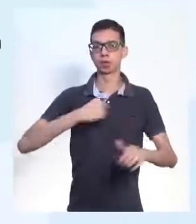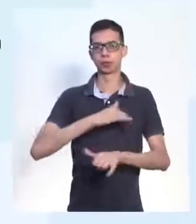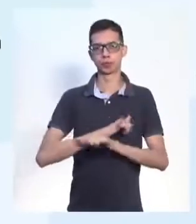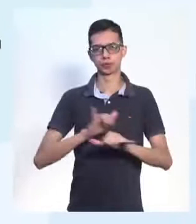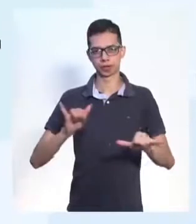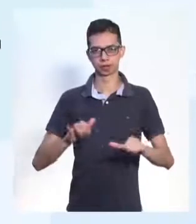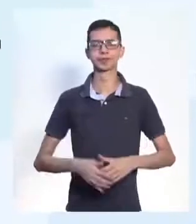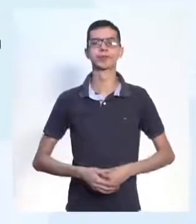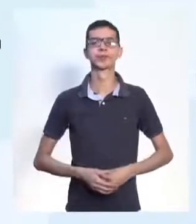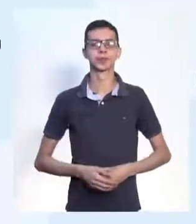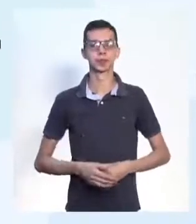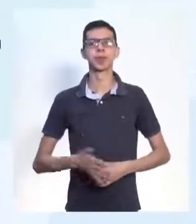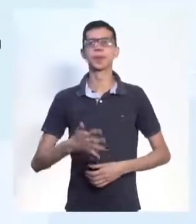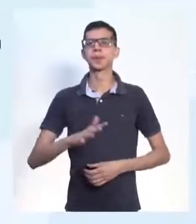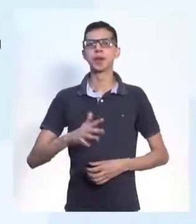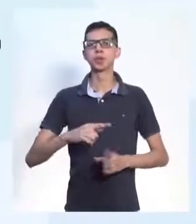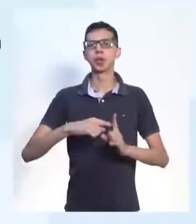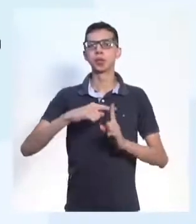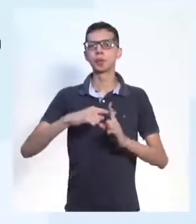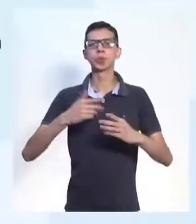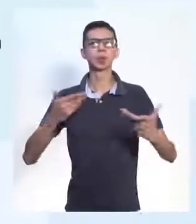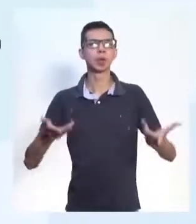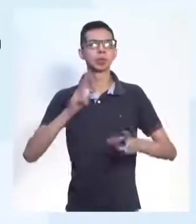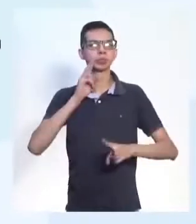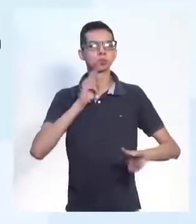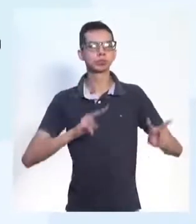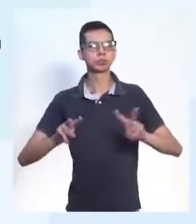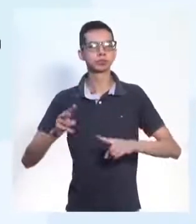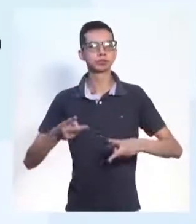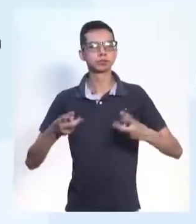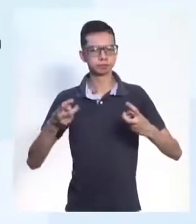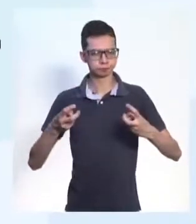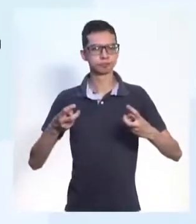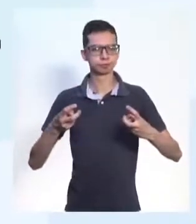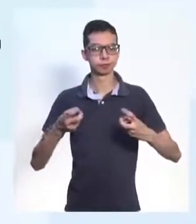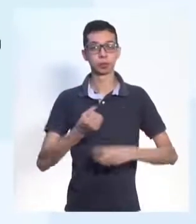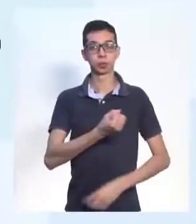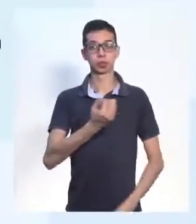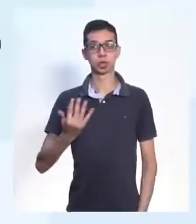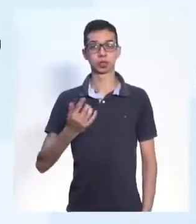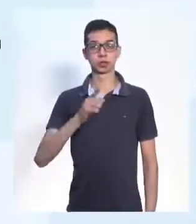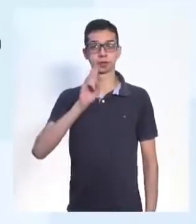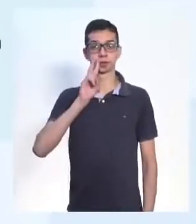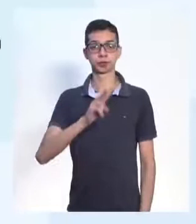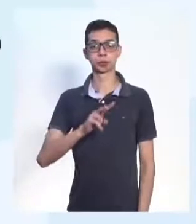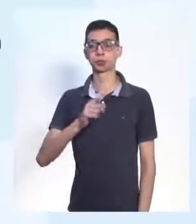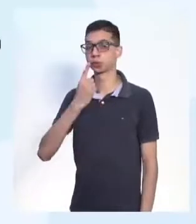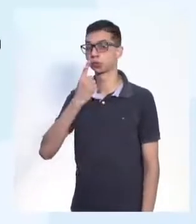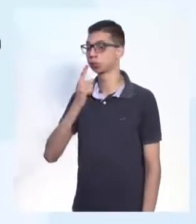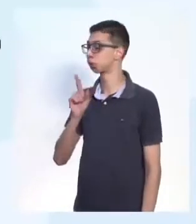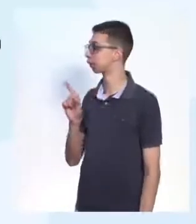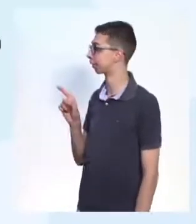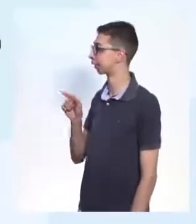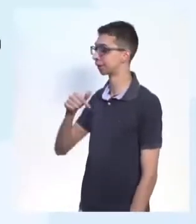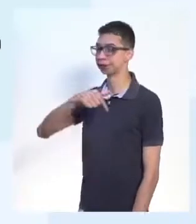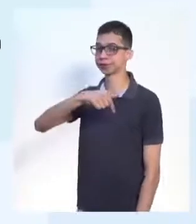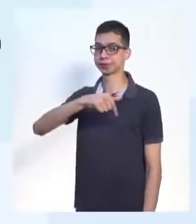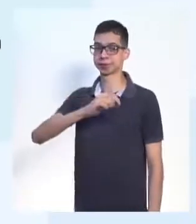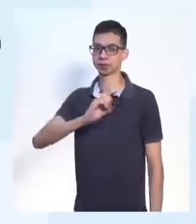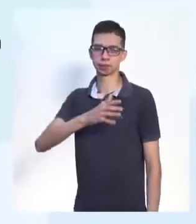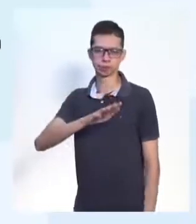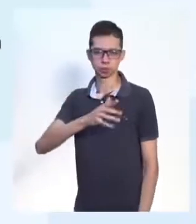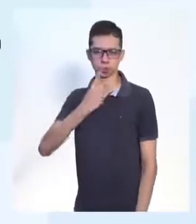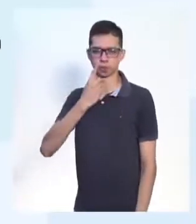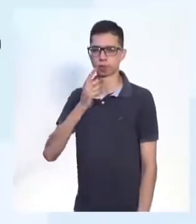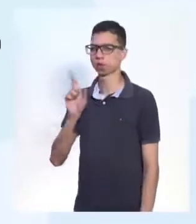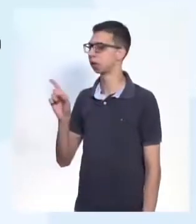as nossas temperaturas que nós observamos? Nós observamos um valor aproximado aqui, ó, 70 graus, né? Sim.